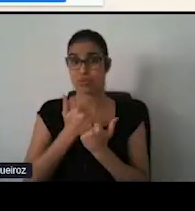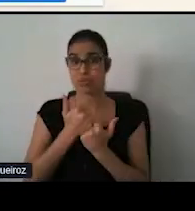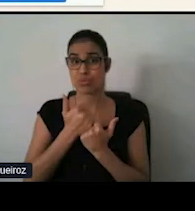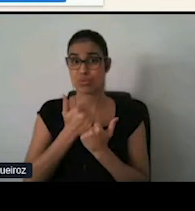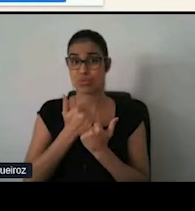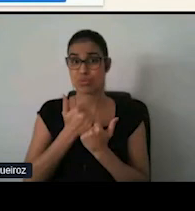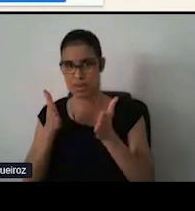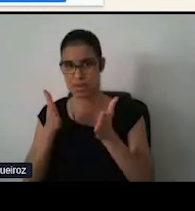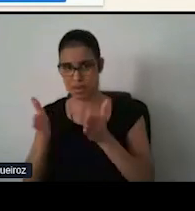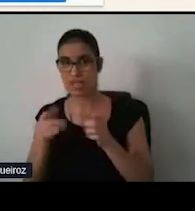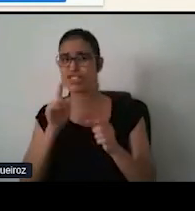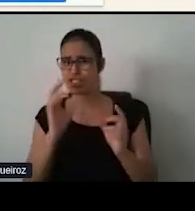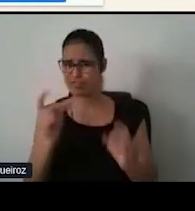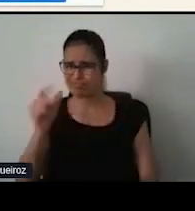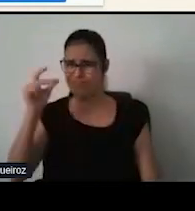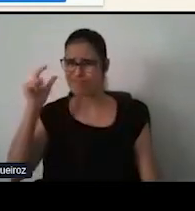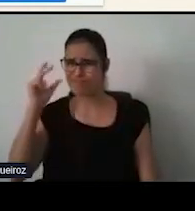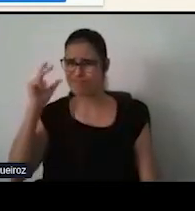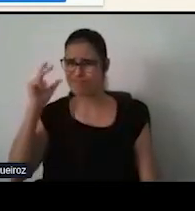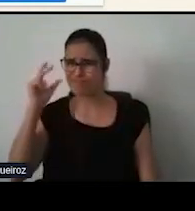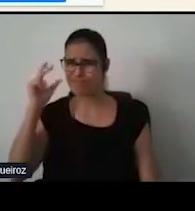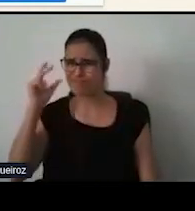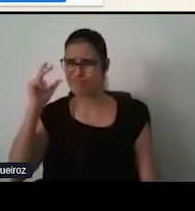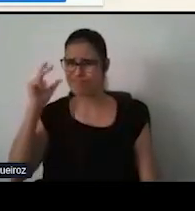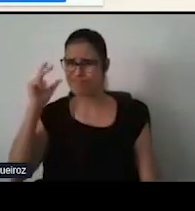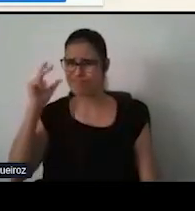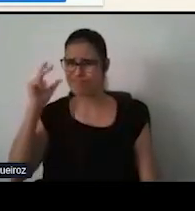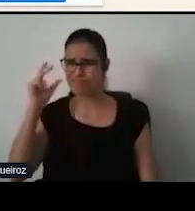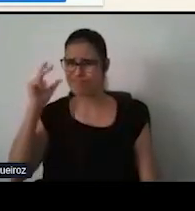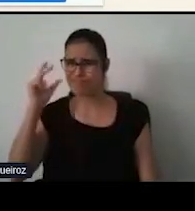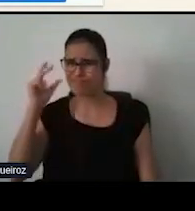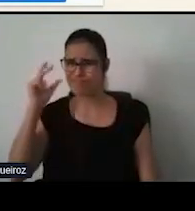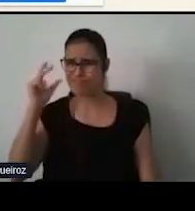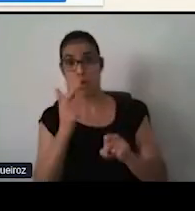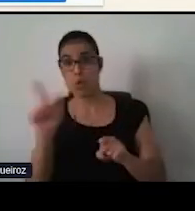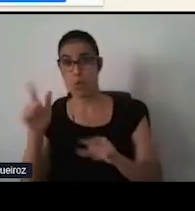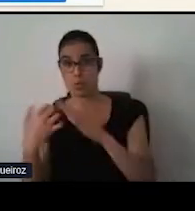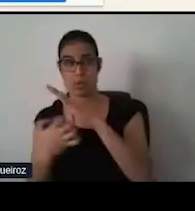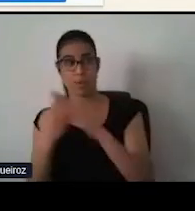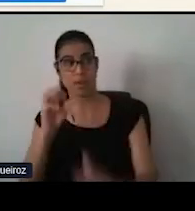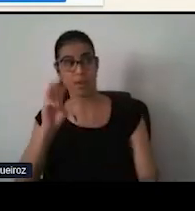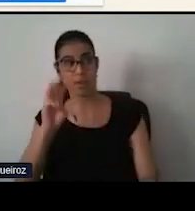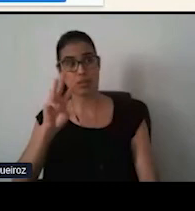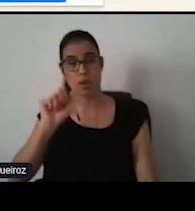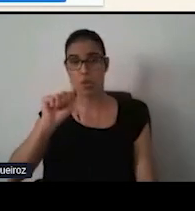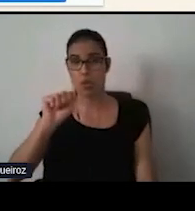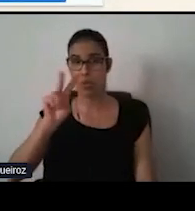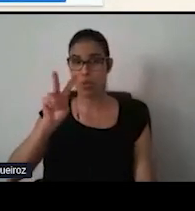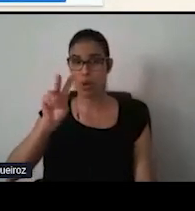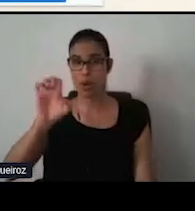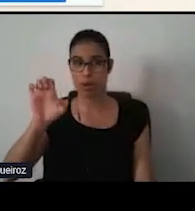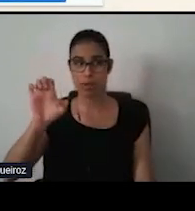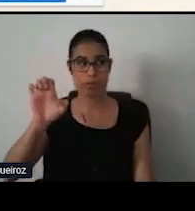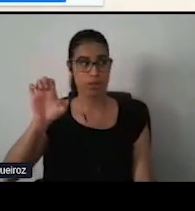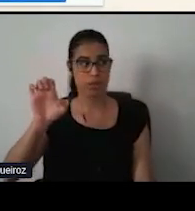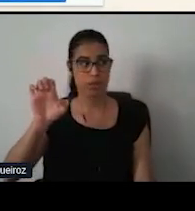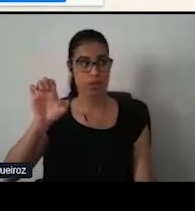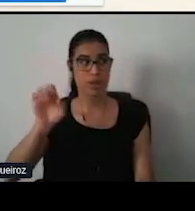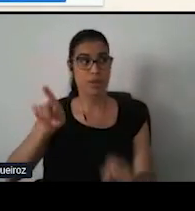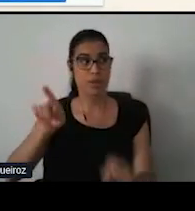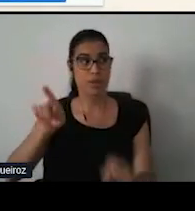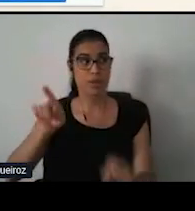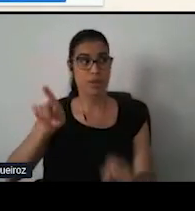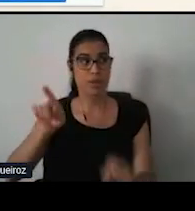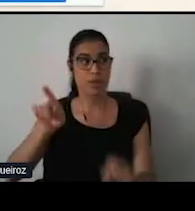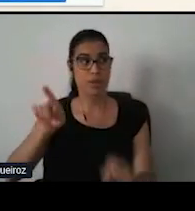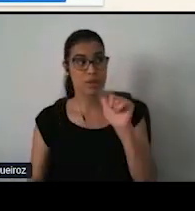A gente tem o Wave, né, WAVE, e também o Alligator,